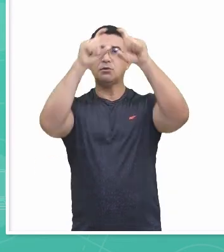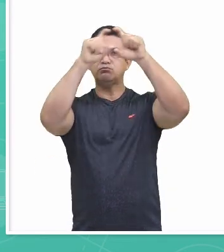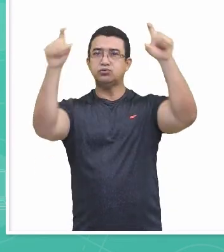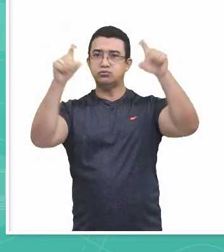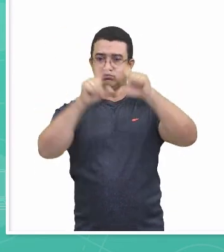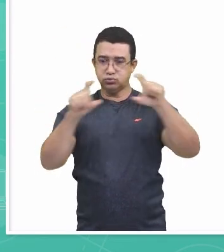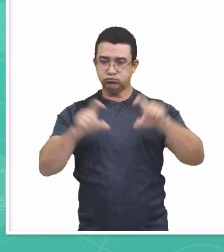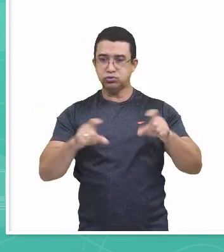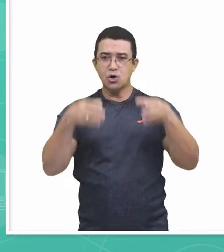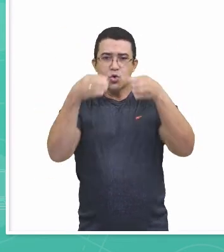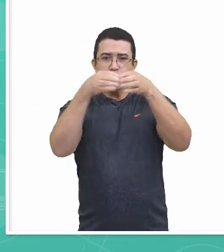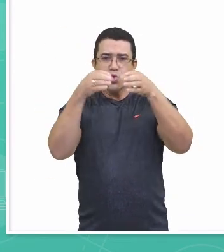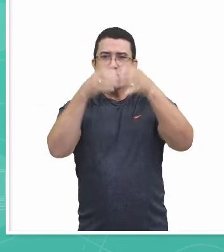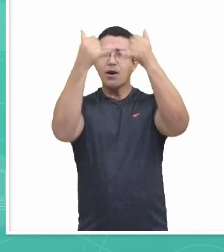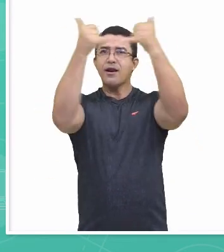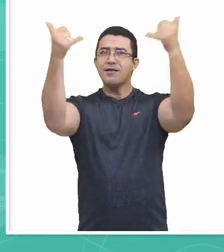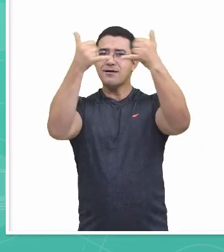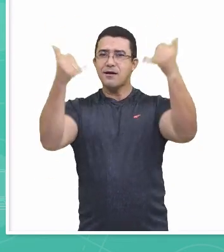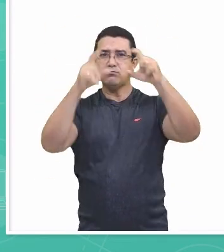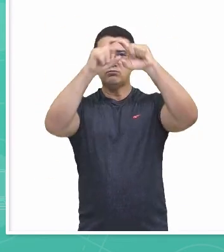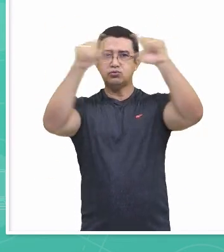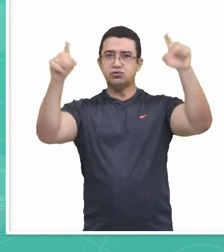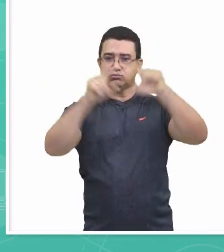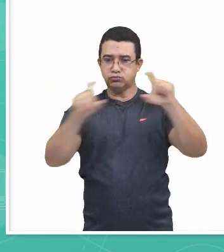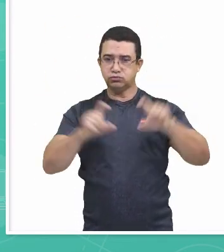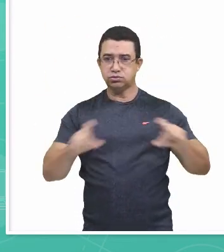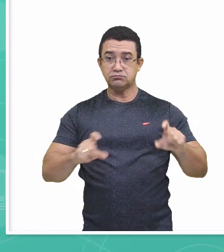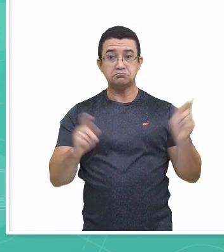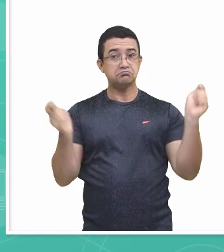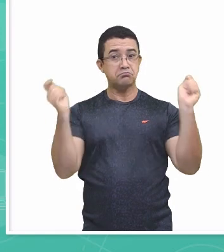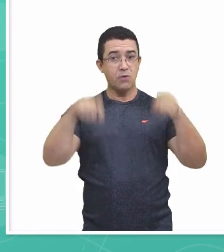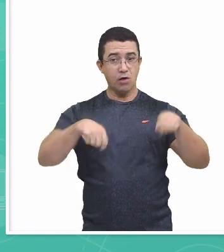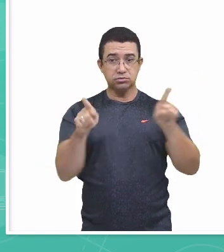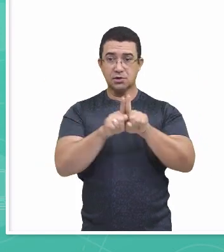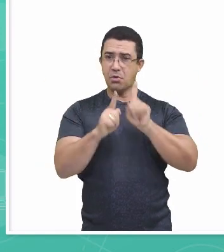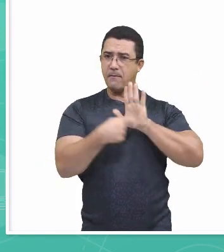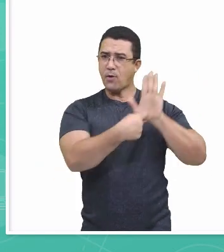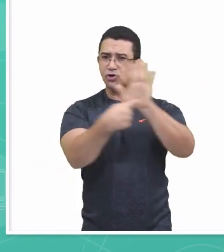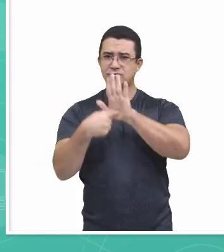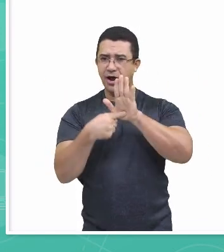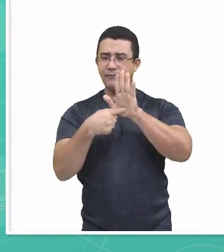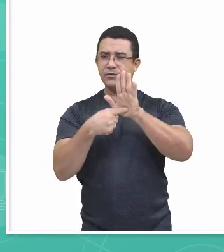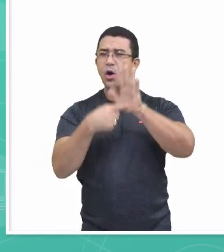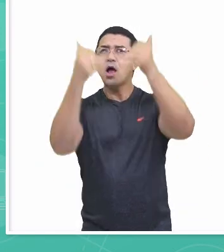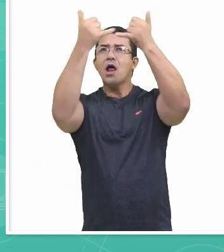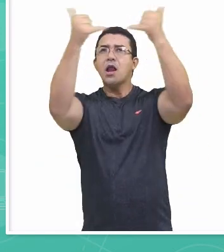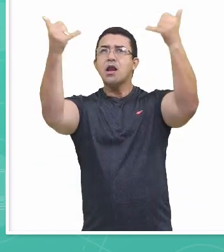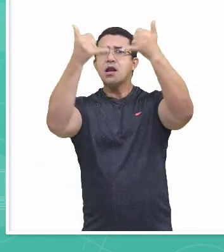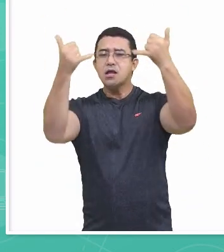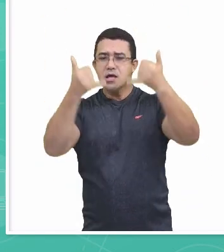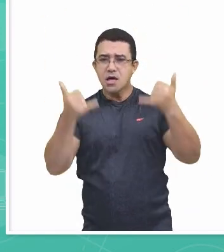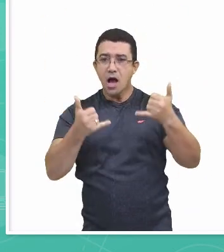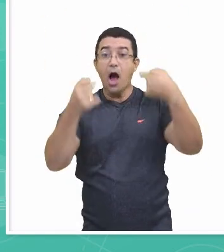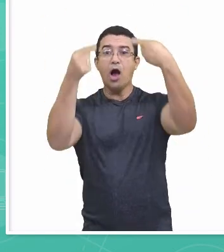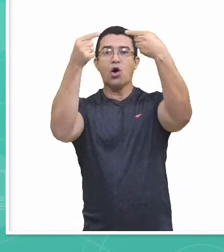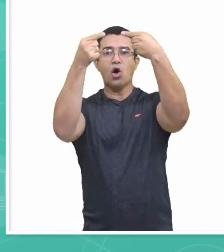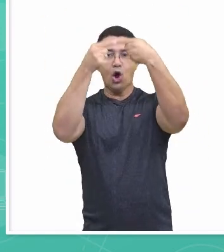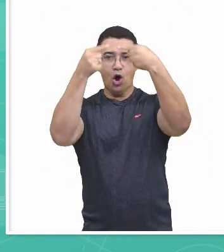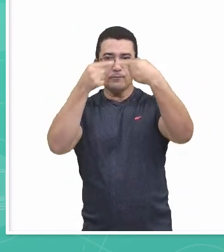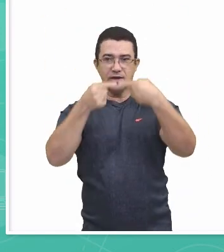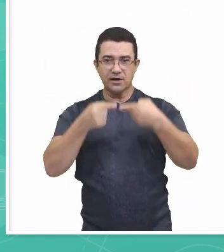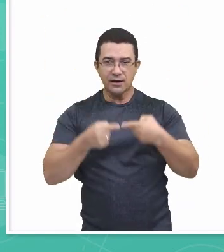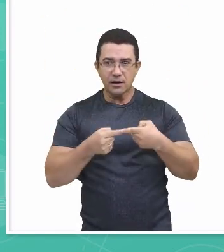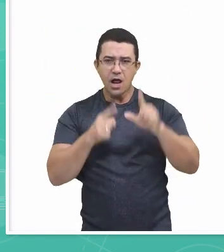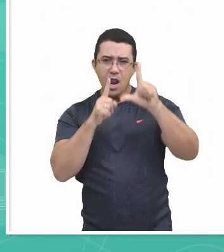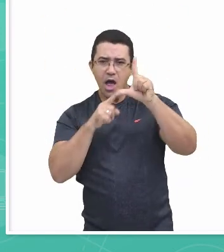grupos de linhas poéticas, podendo também apresentar as rimas. Pode apresentar rima,